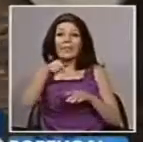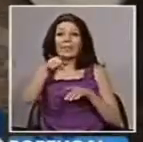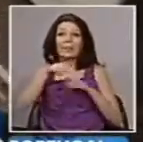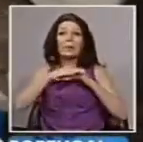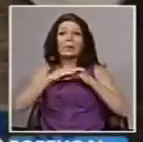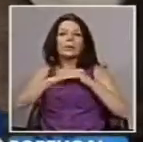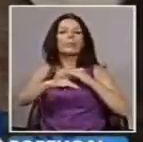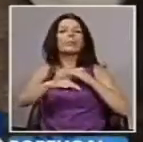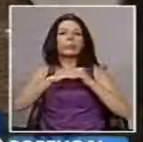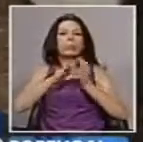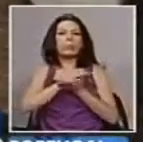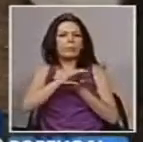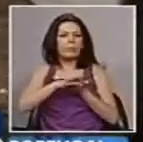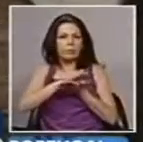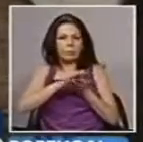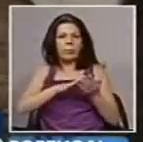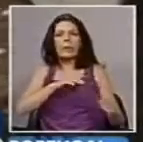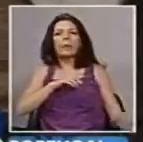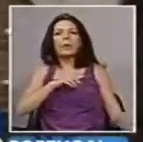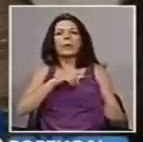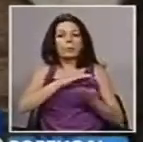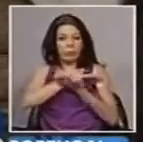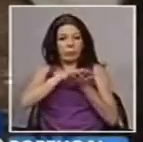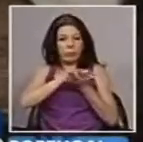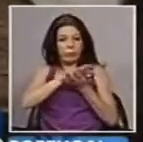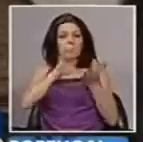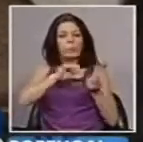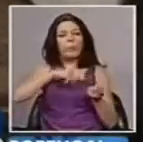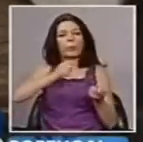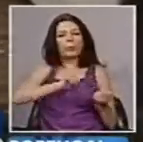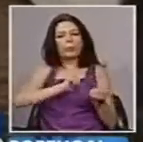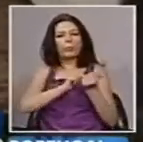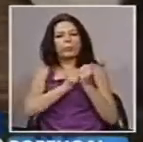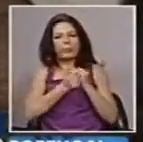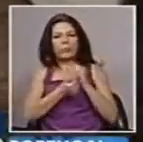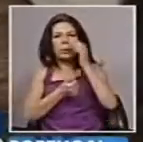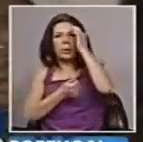tem substrato, depois o substrato